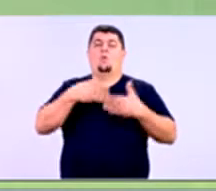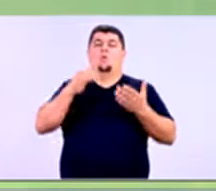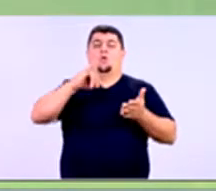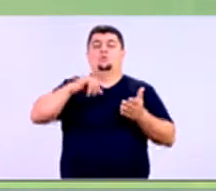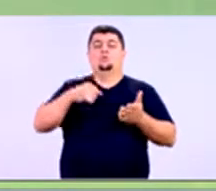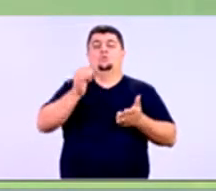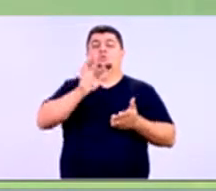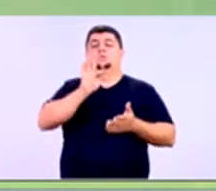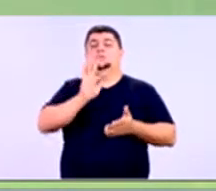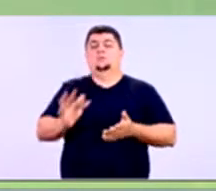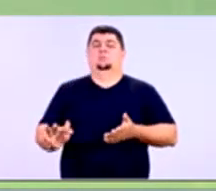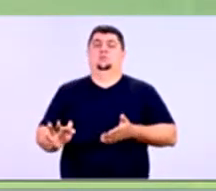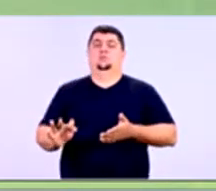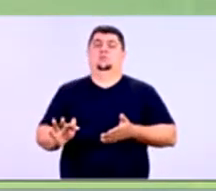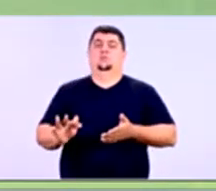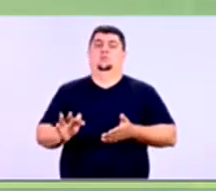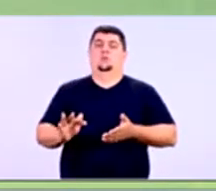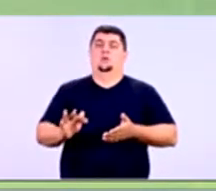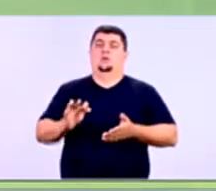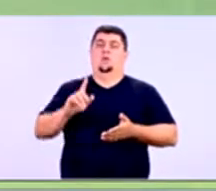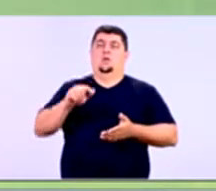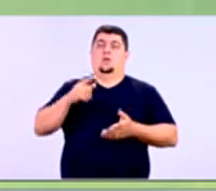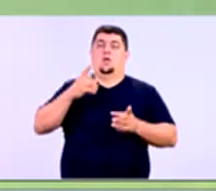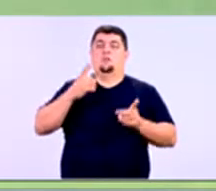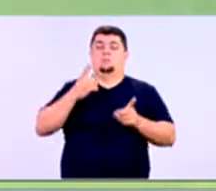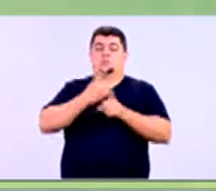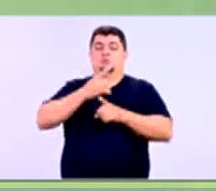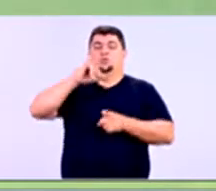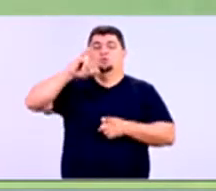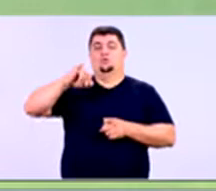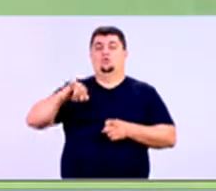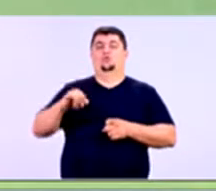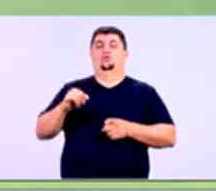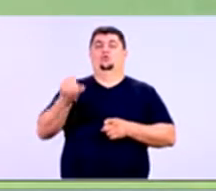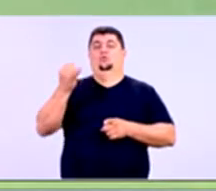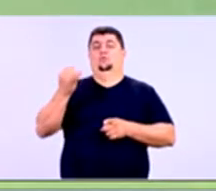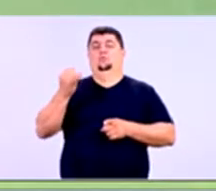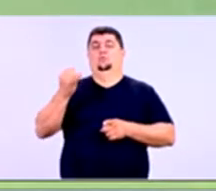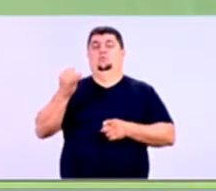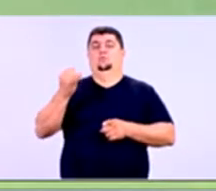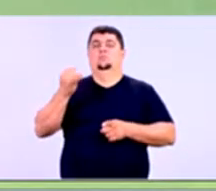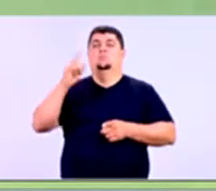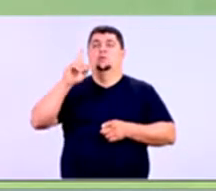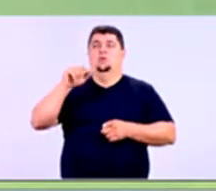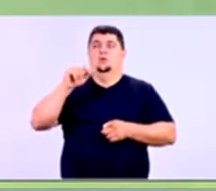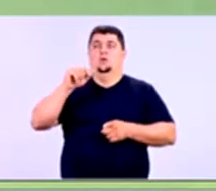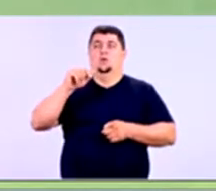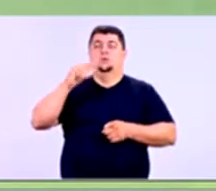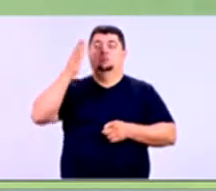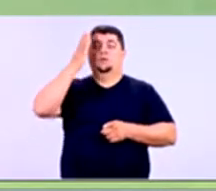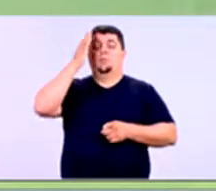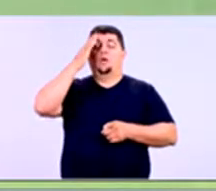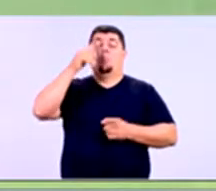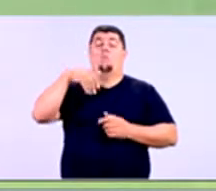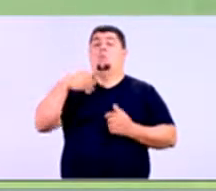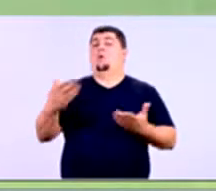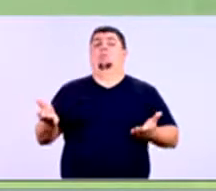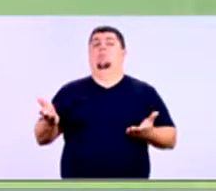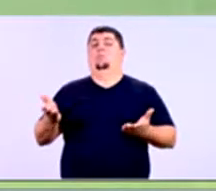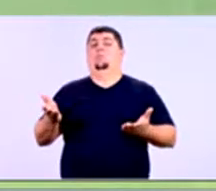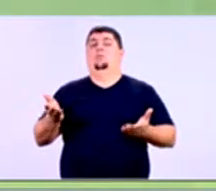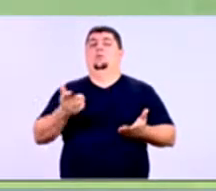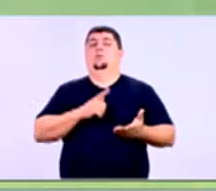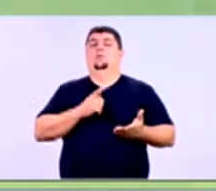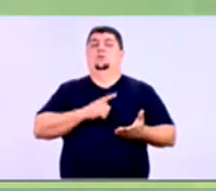juro simples, ou seja, eu quero achar o meu J, essa é a minha incógnita, de